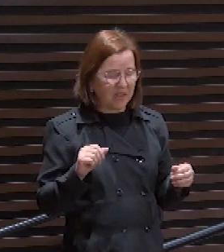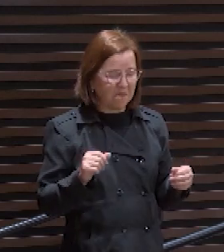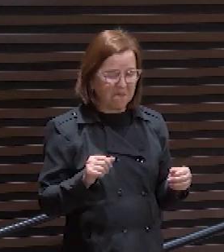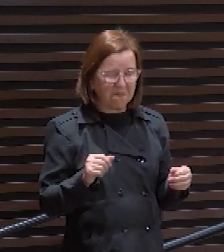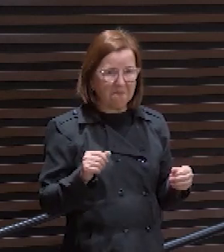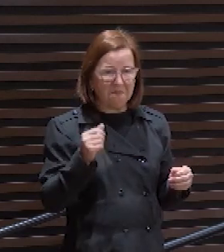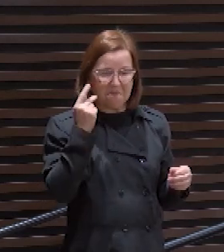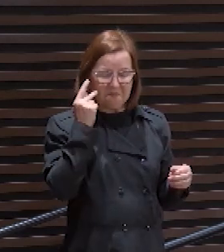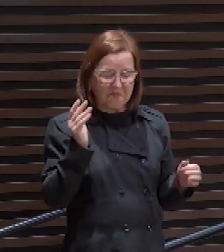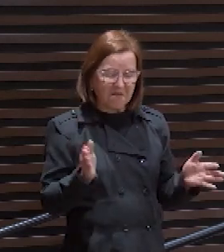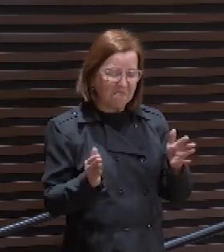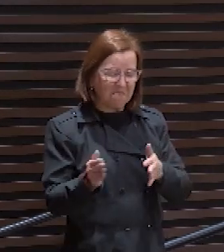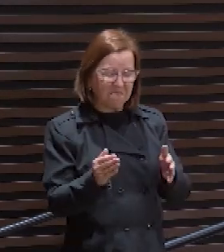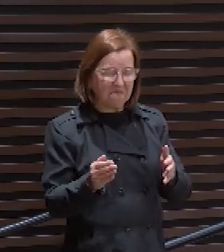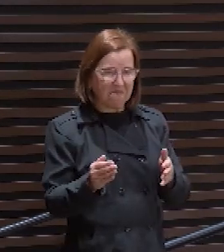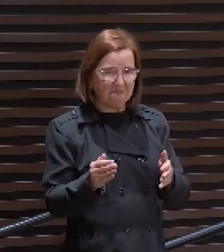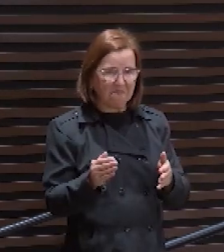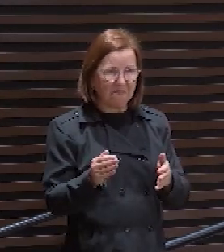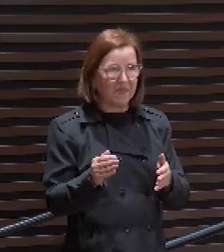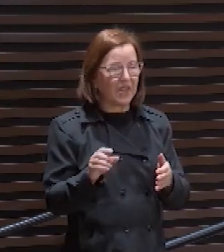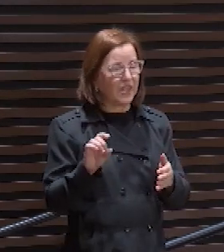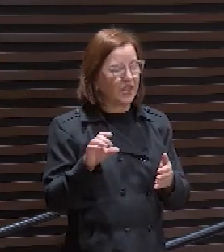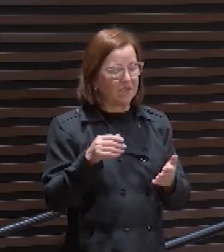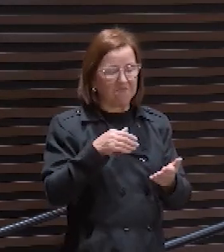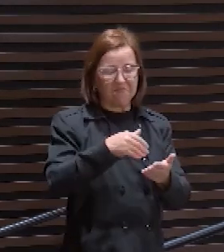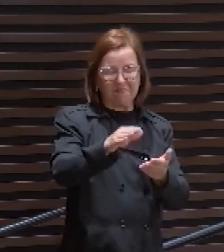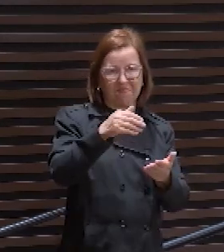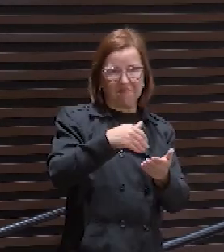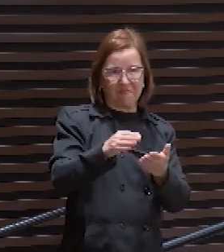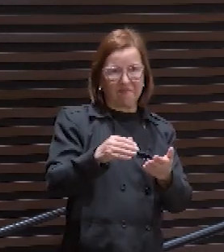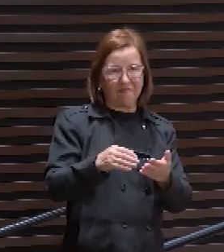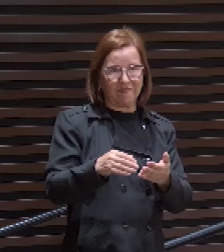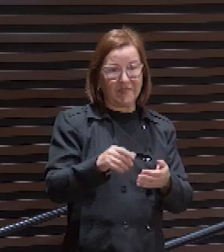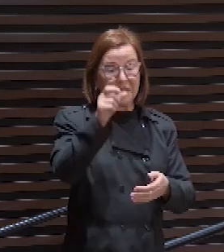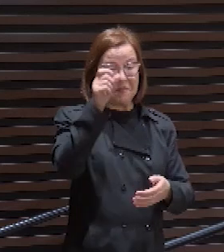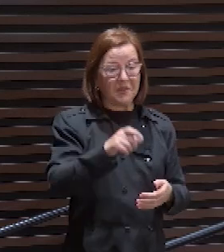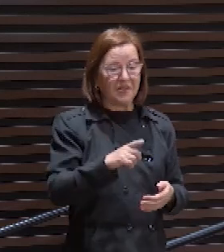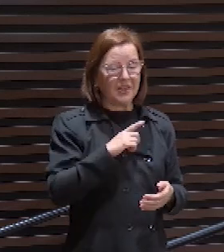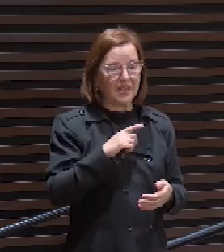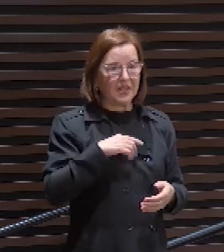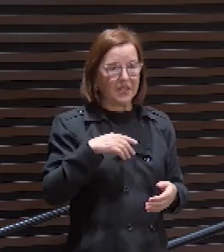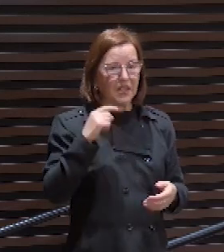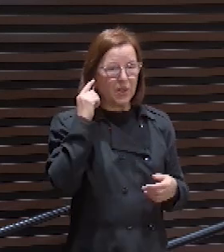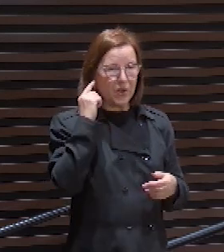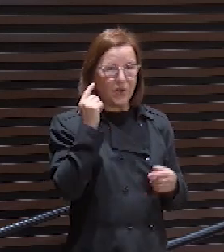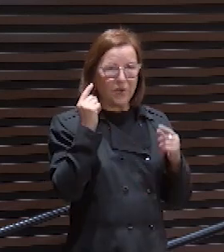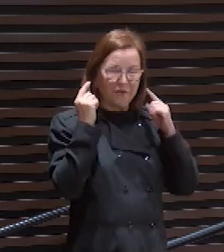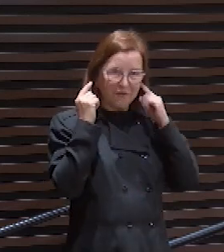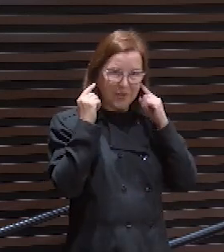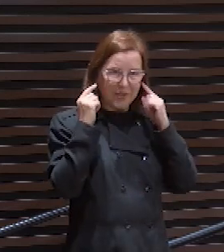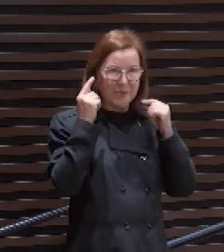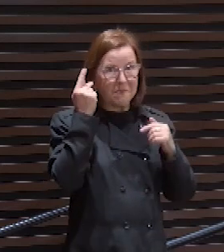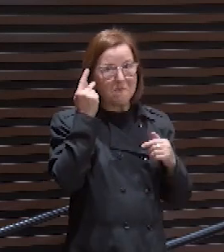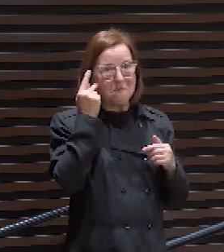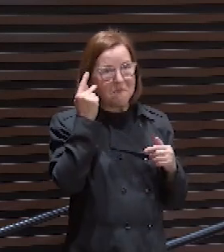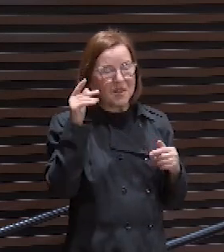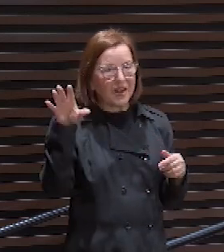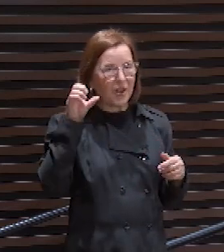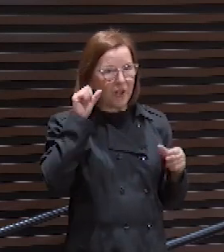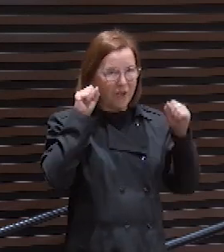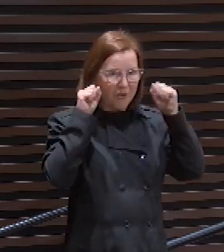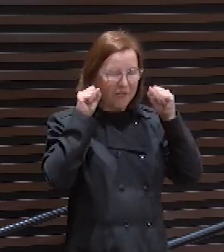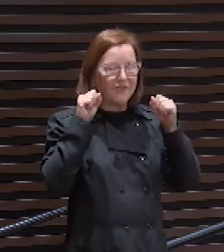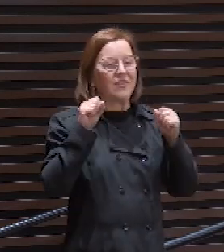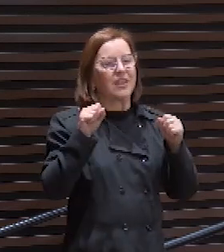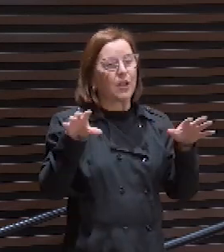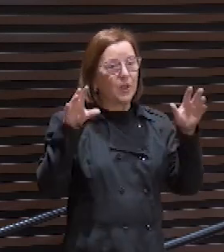monturo. Lança-no fora. Quem tem ouvidos para ouvir, ouça. O sal na época de